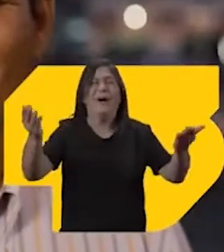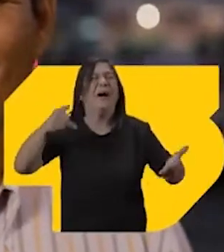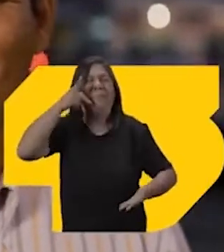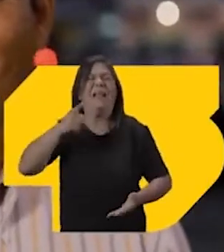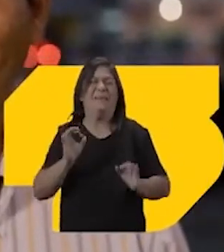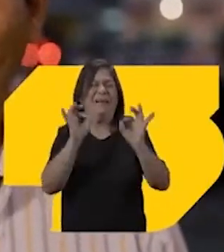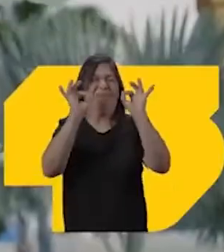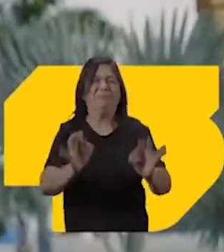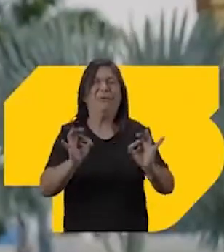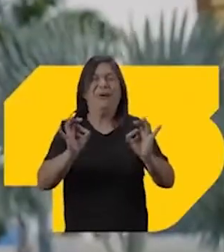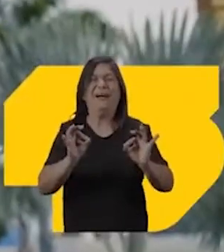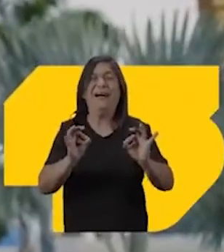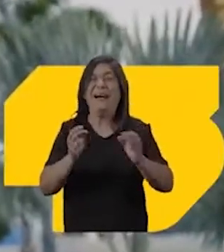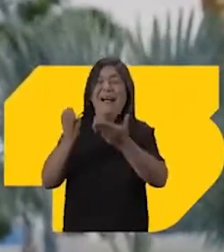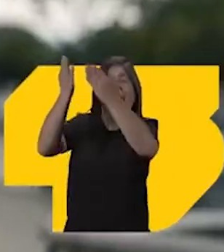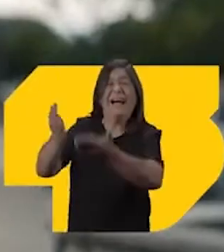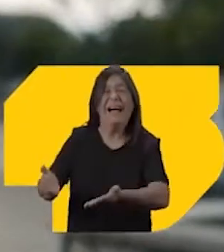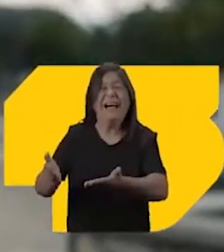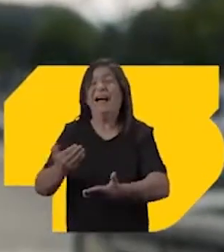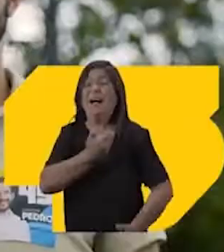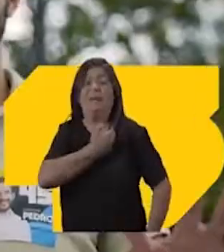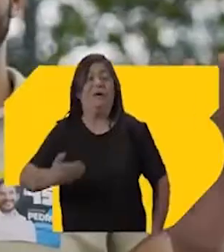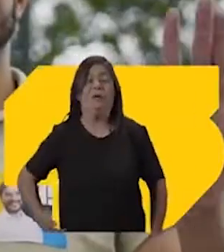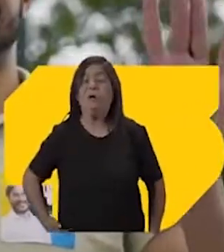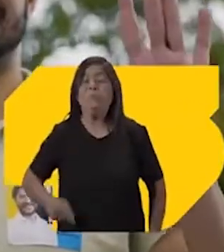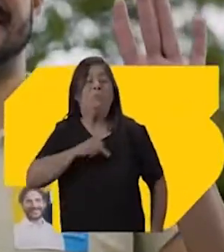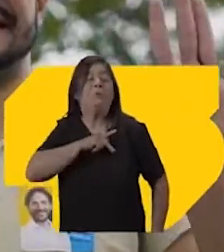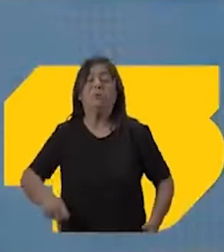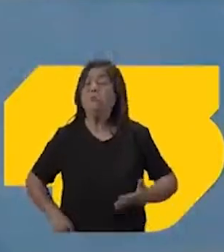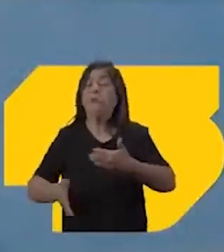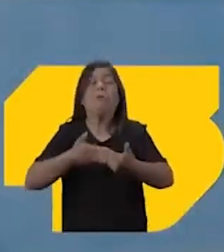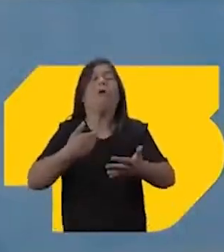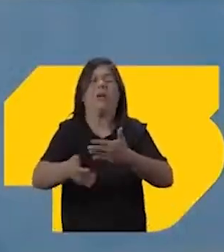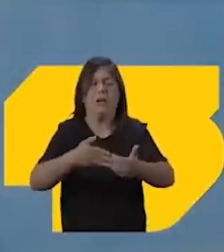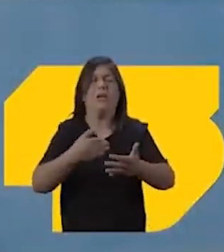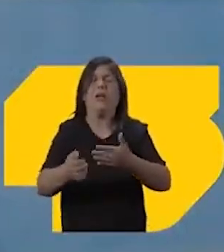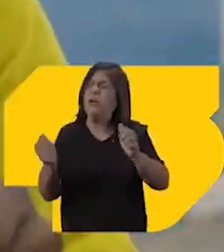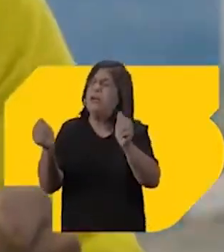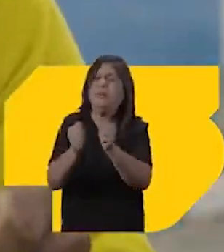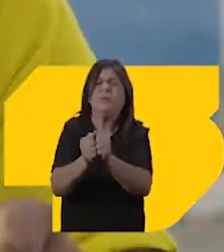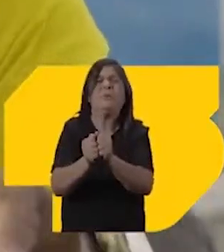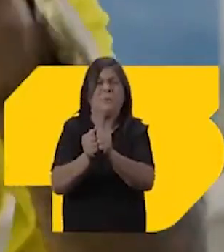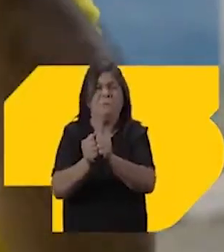Que coisa boa, a Paraíba já provou que é o governador da Paraíba, independente de quem seja o